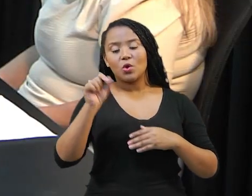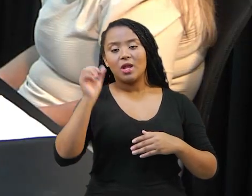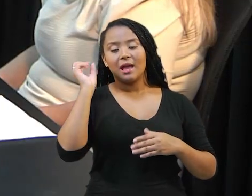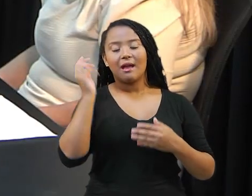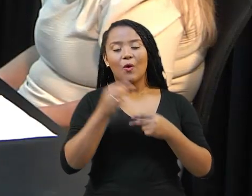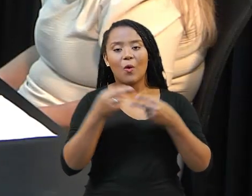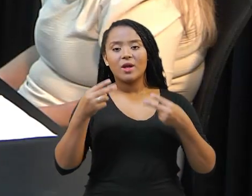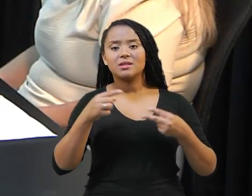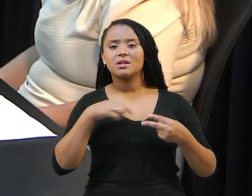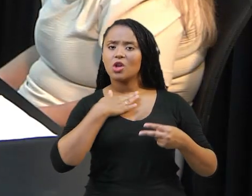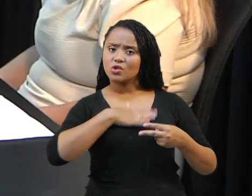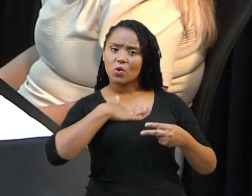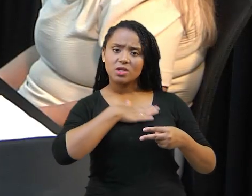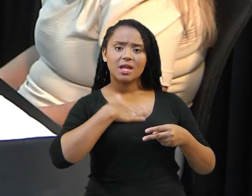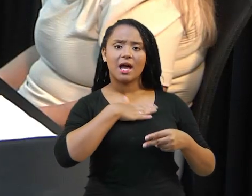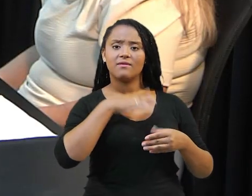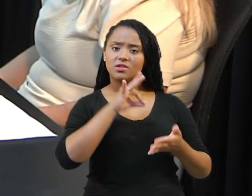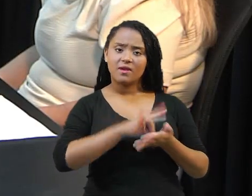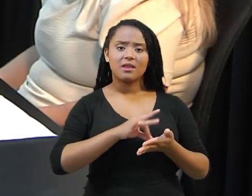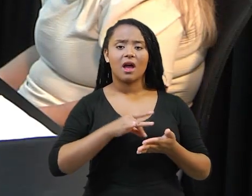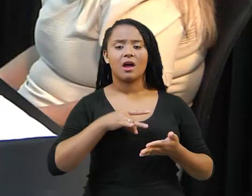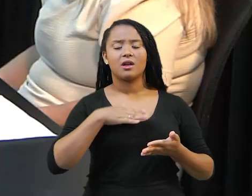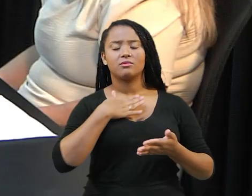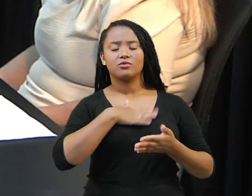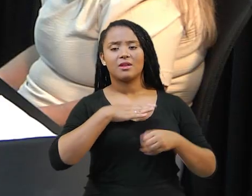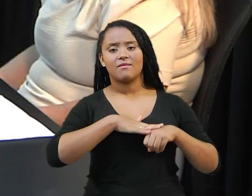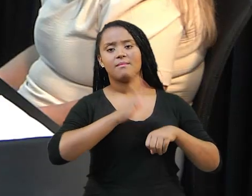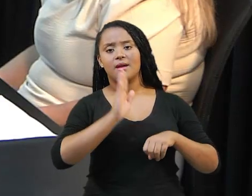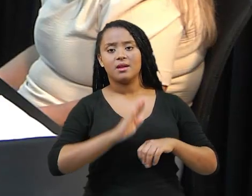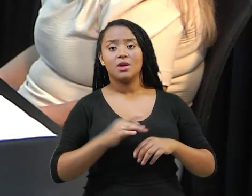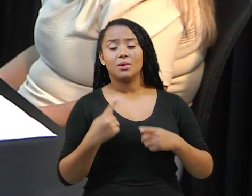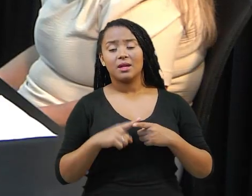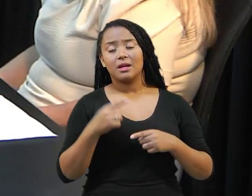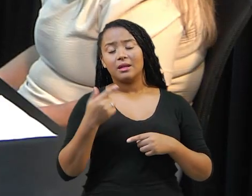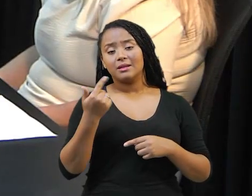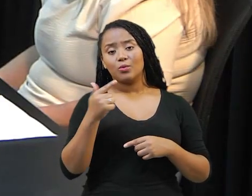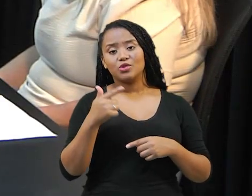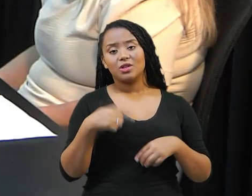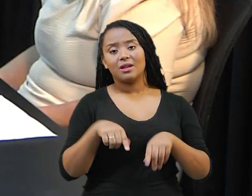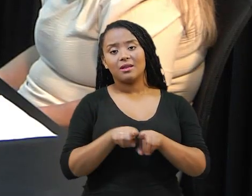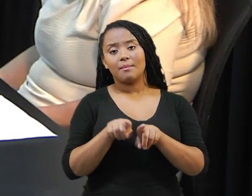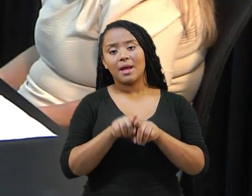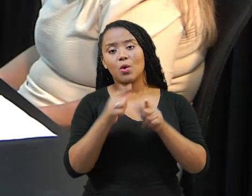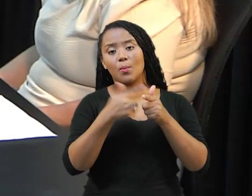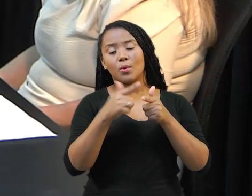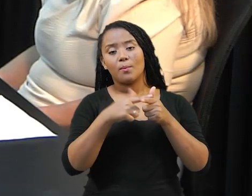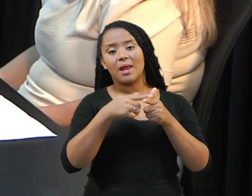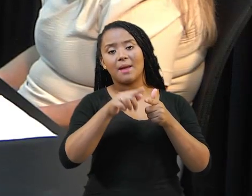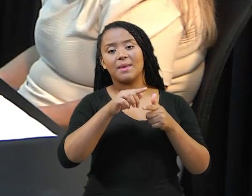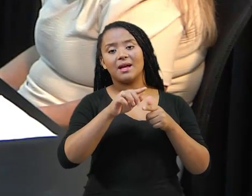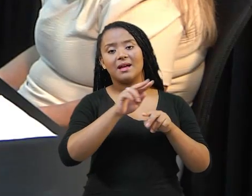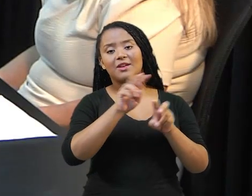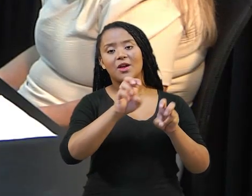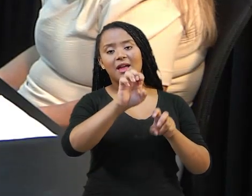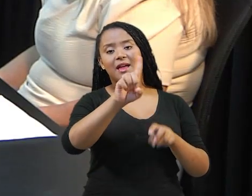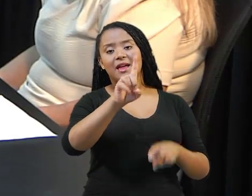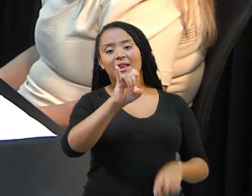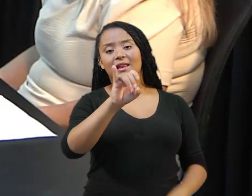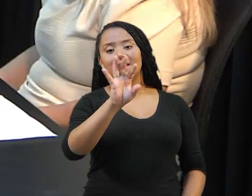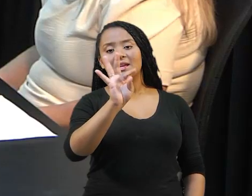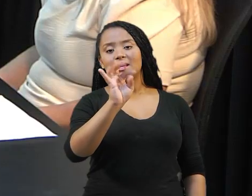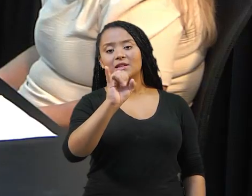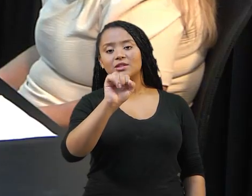tinha essa questão muito de elitismo, não. Então o sonho era esse, era estudar